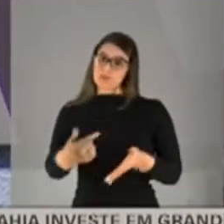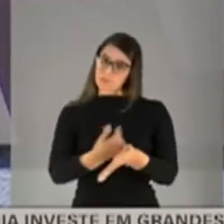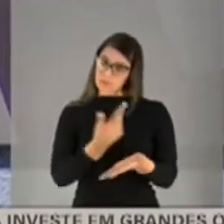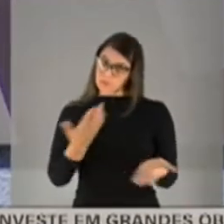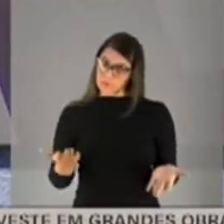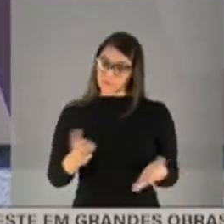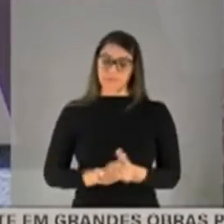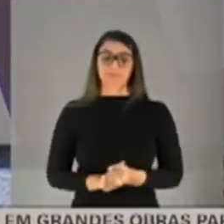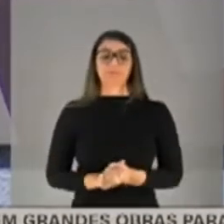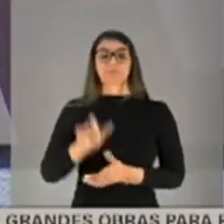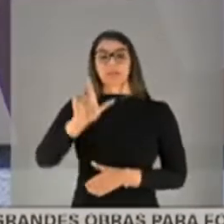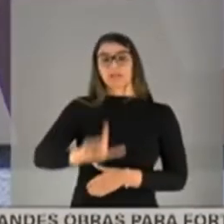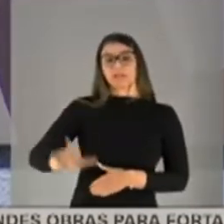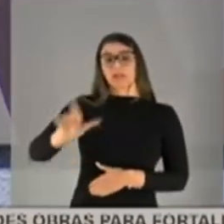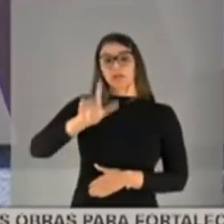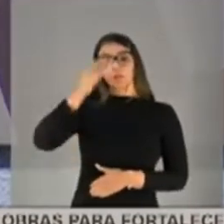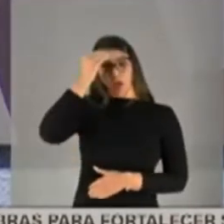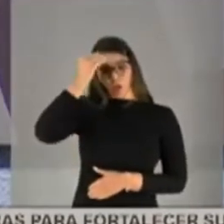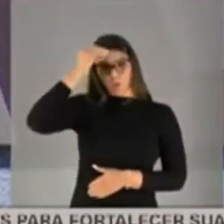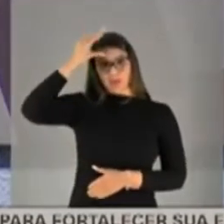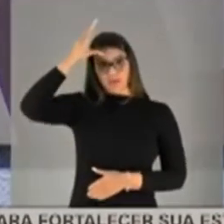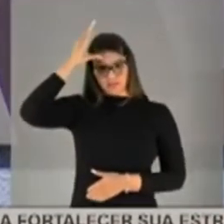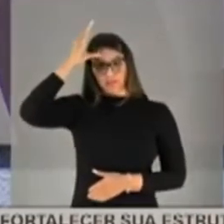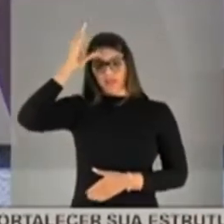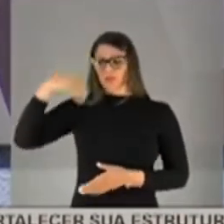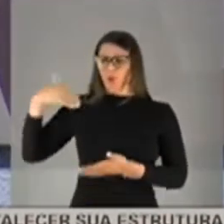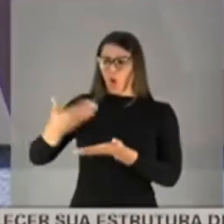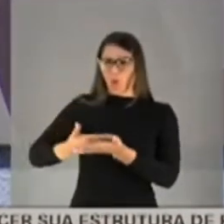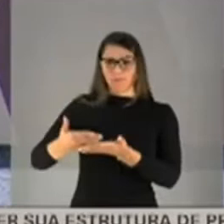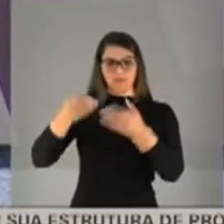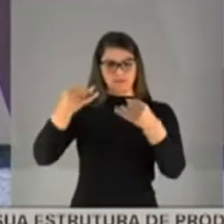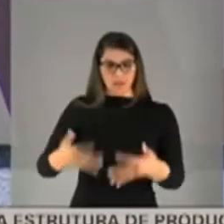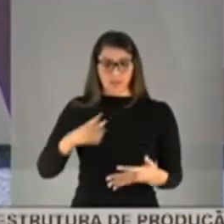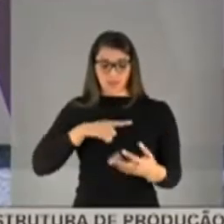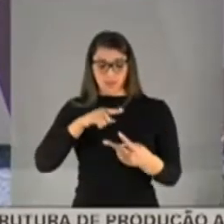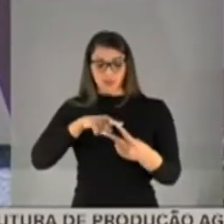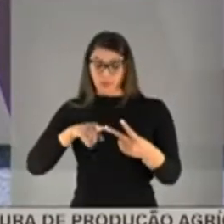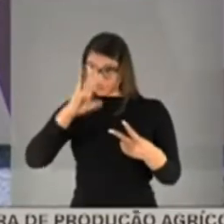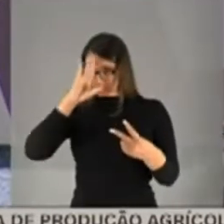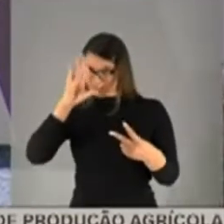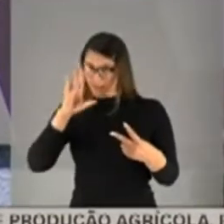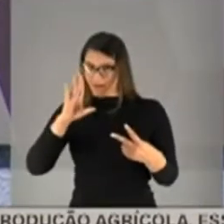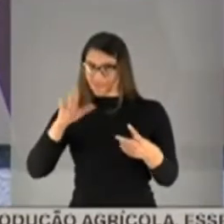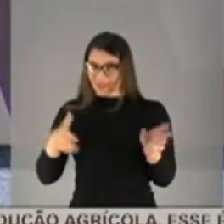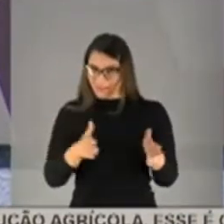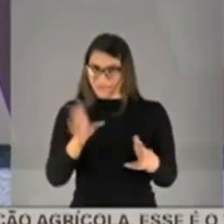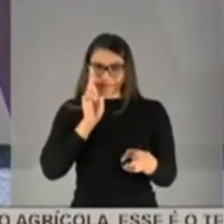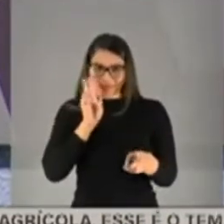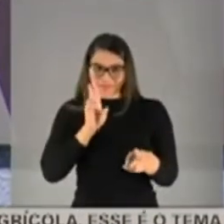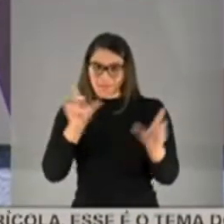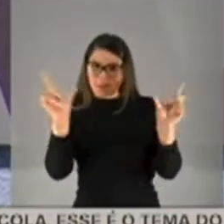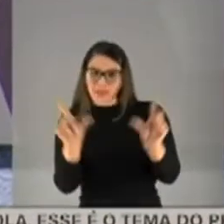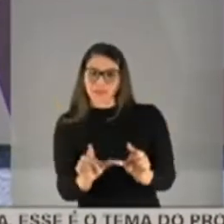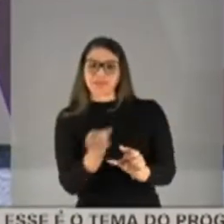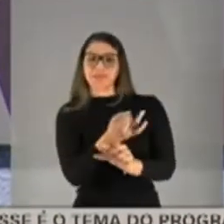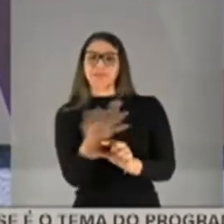A literatura, o conhecimento, como eu disse, desde o princípio, apontam 2 caminhos de ação para reduzir as mortes, para